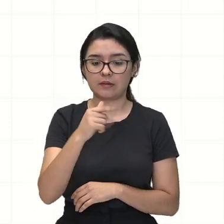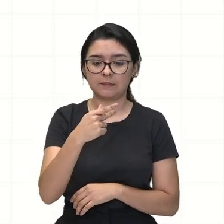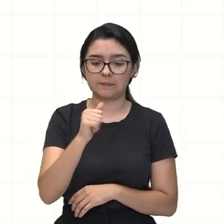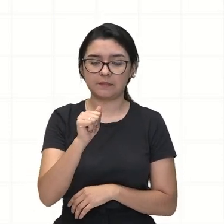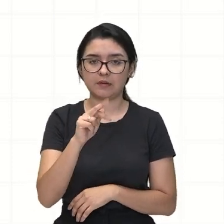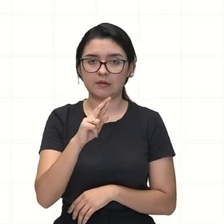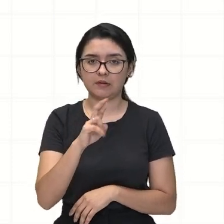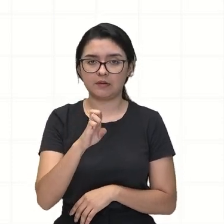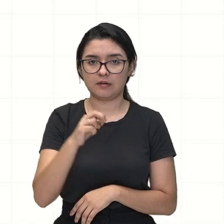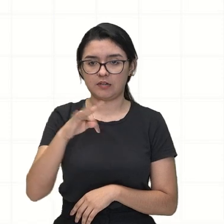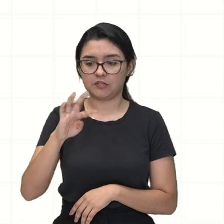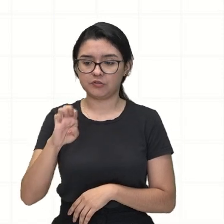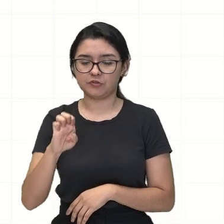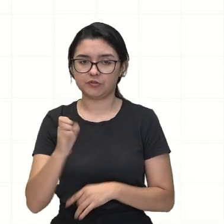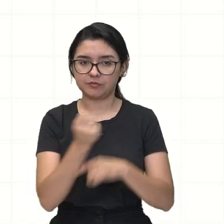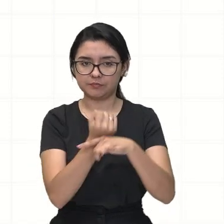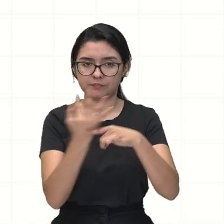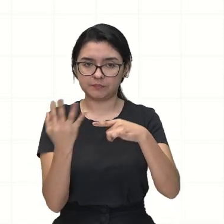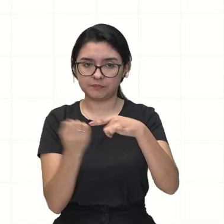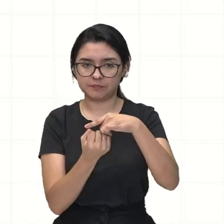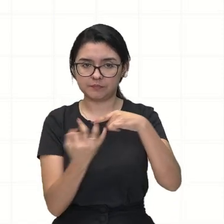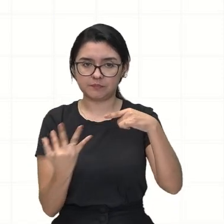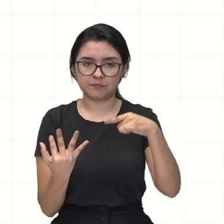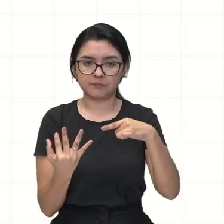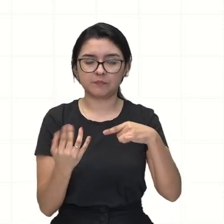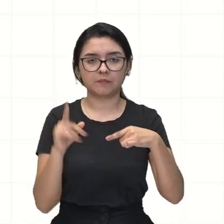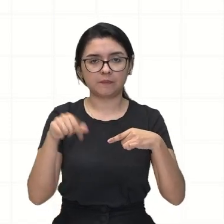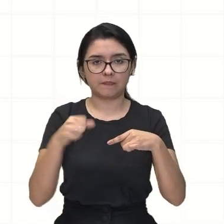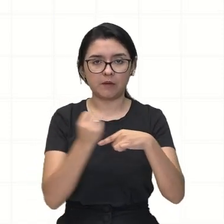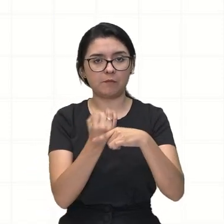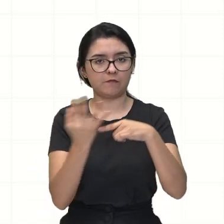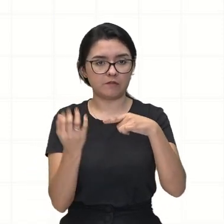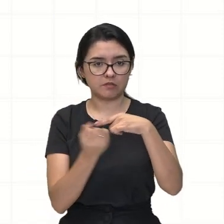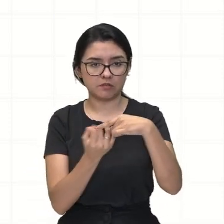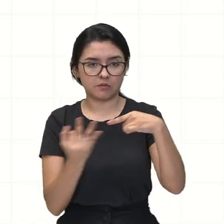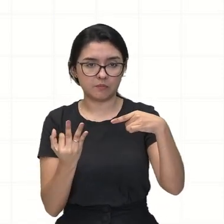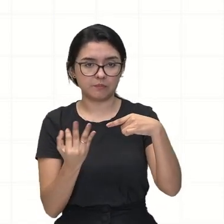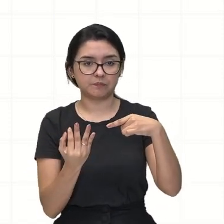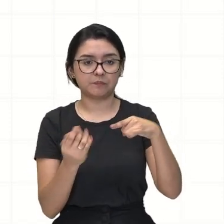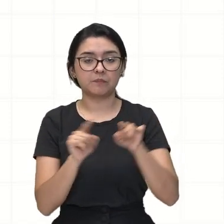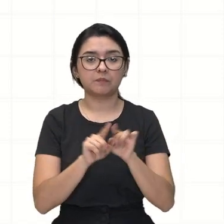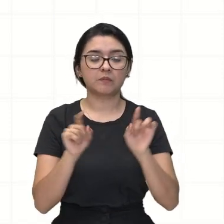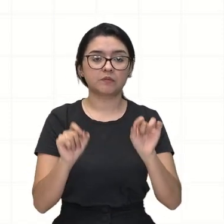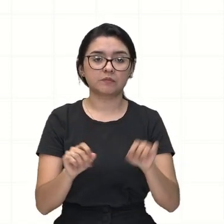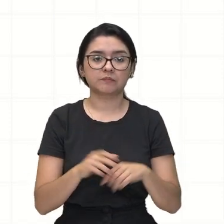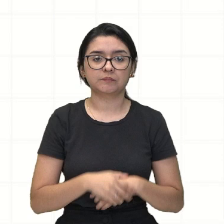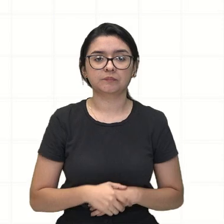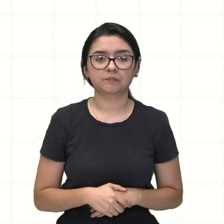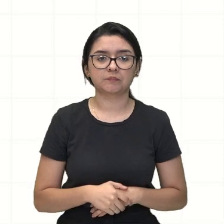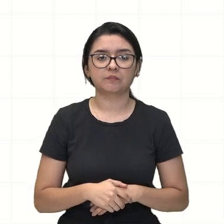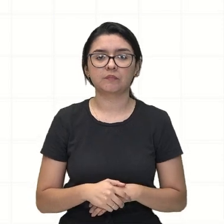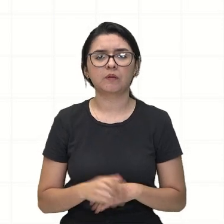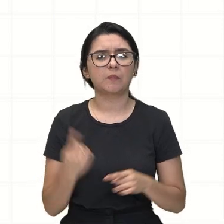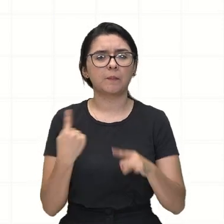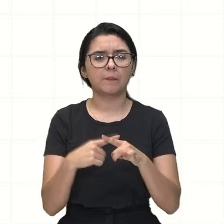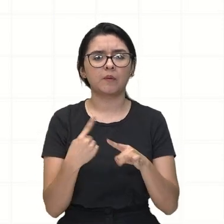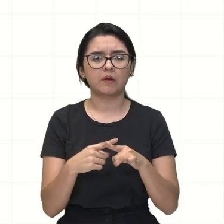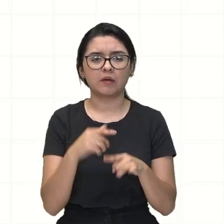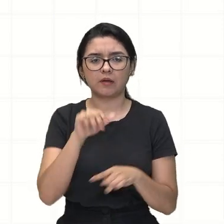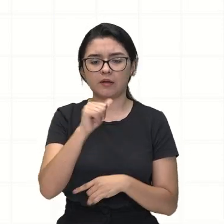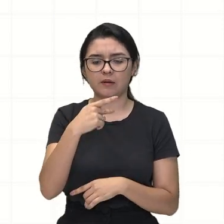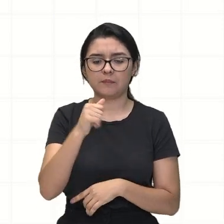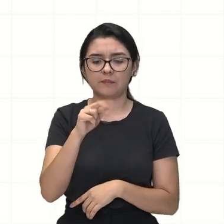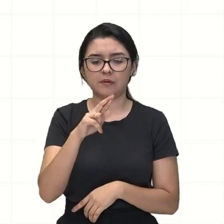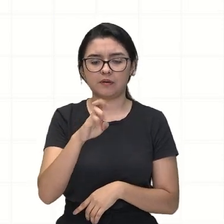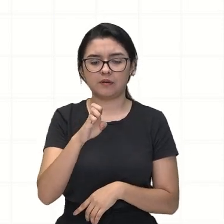aparentemente, aliás, é uma fração, tudo bem, é uma fração. Por que aparente? Porque além dela ser uma fração,